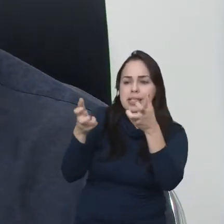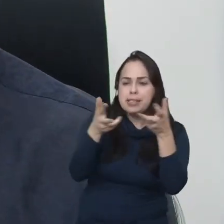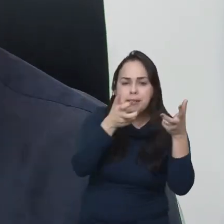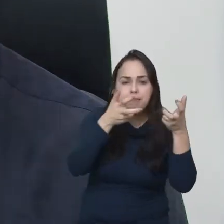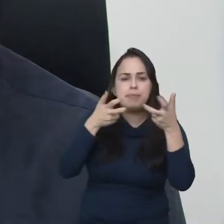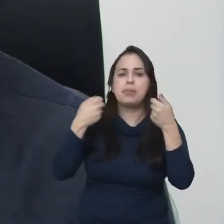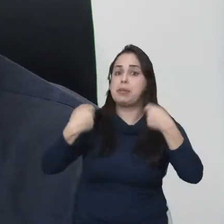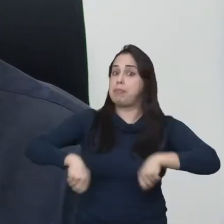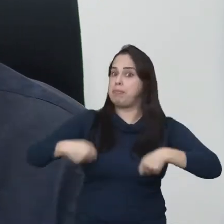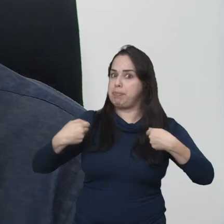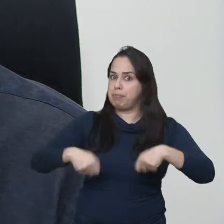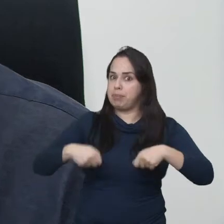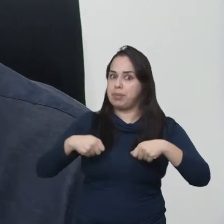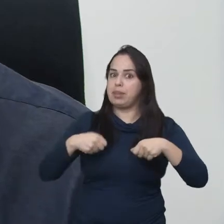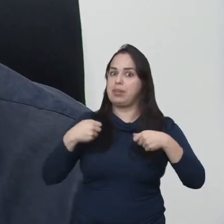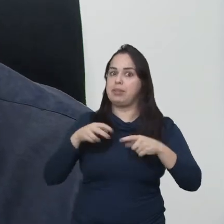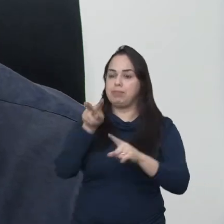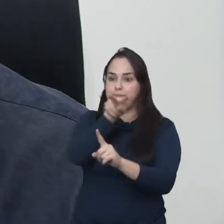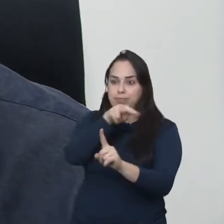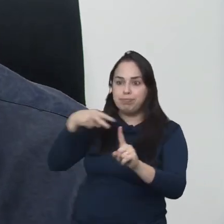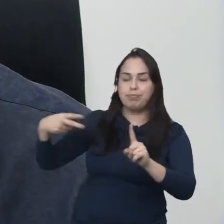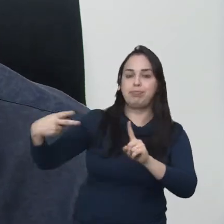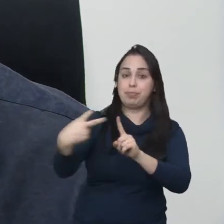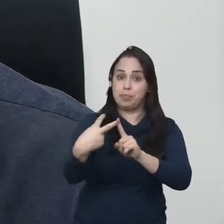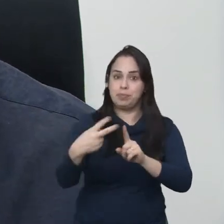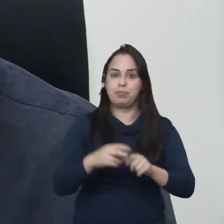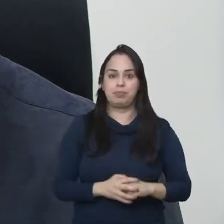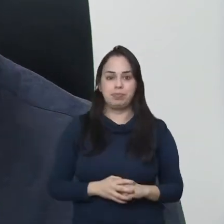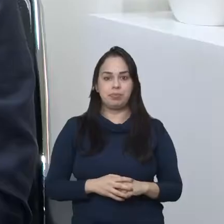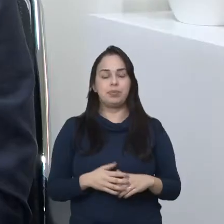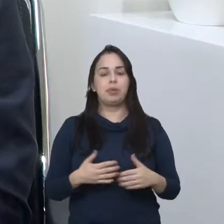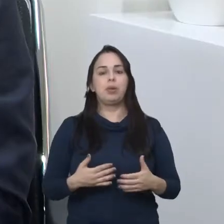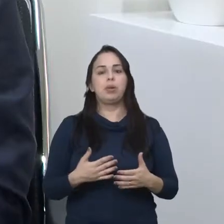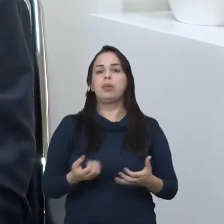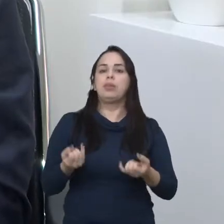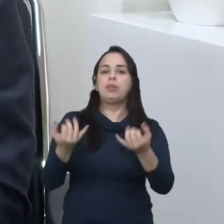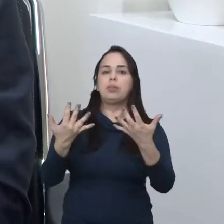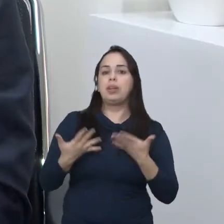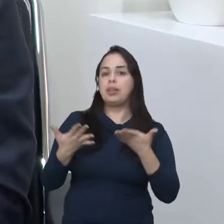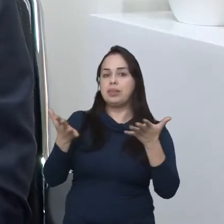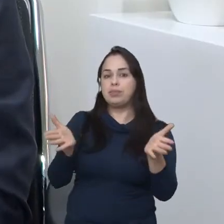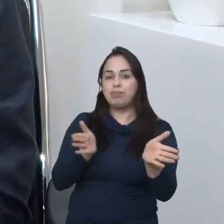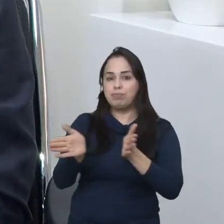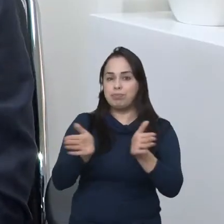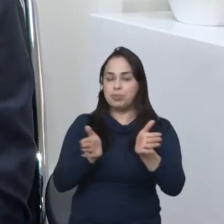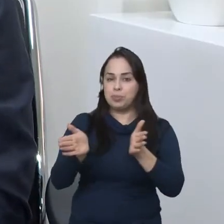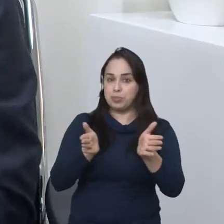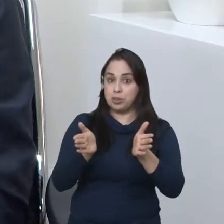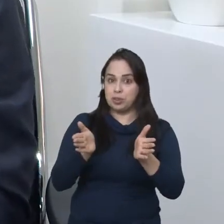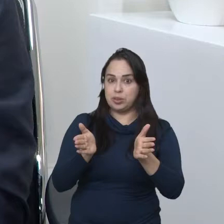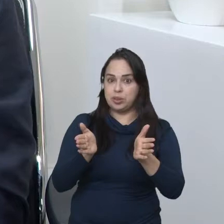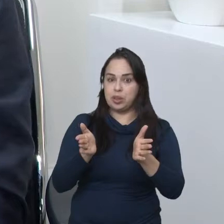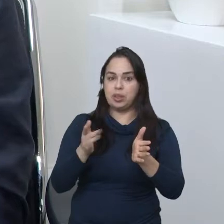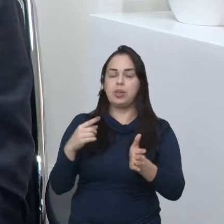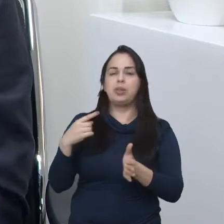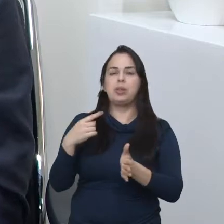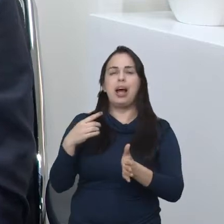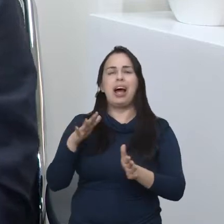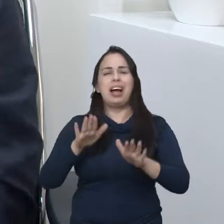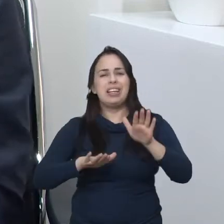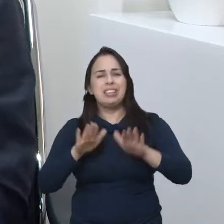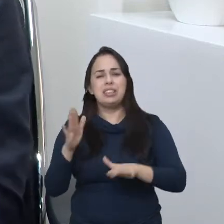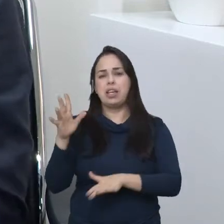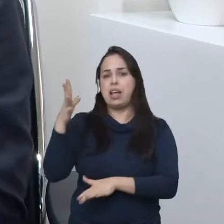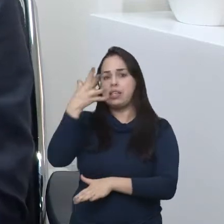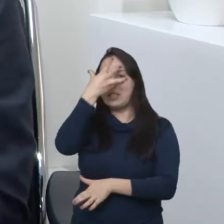para as necessidades desta parcela da população de uma forma ampla. Quando a gente fala em acessibilidade, de uma forma geral, a